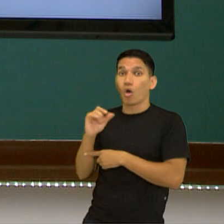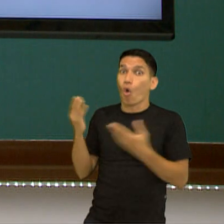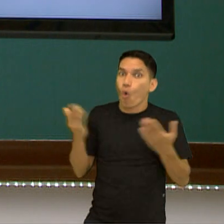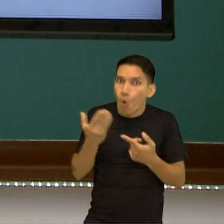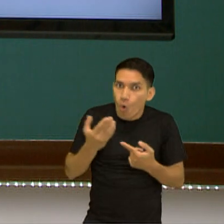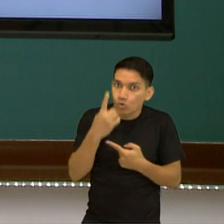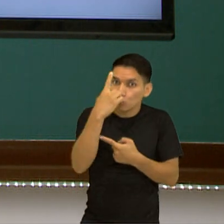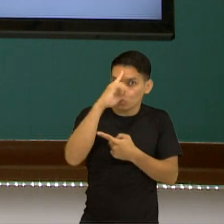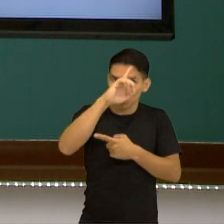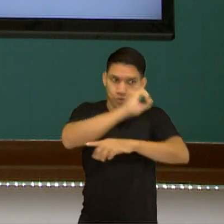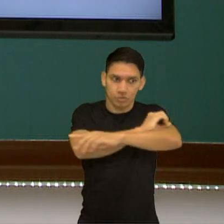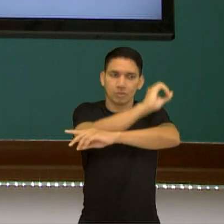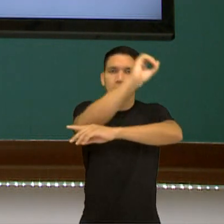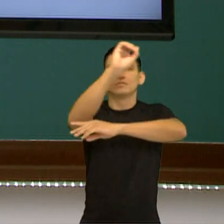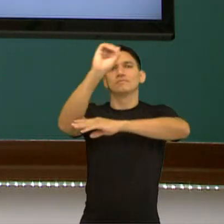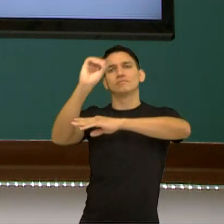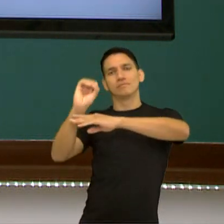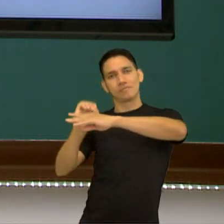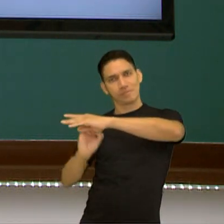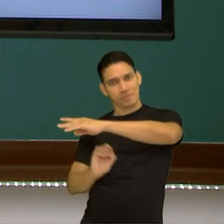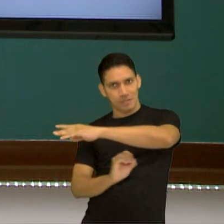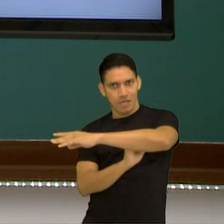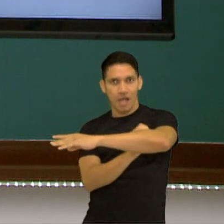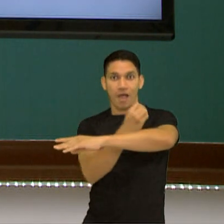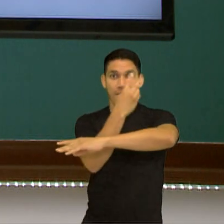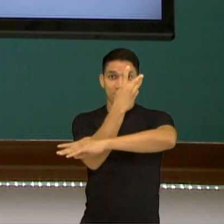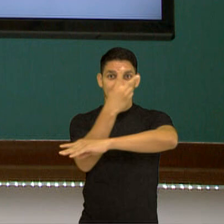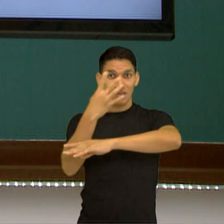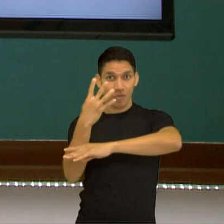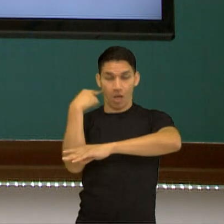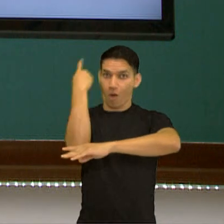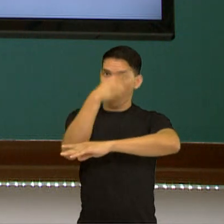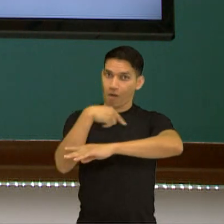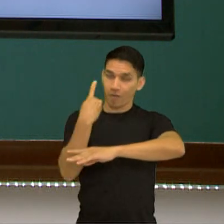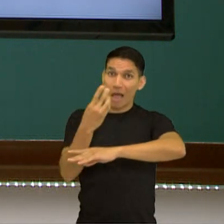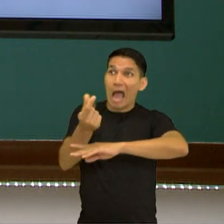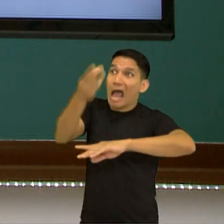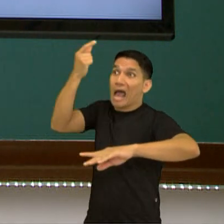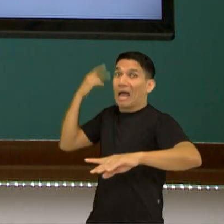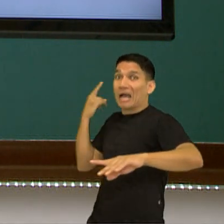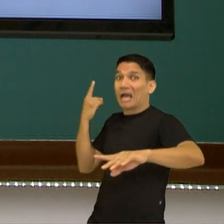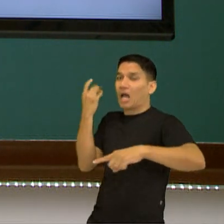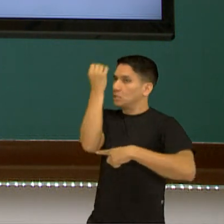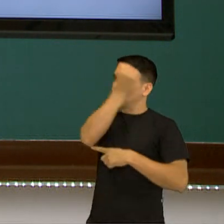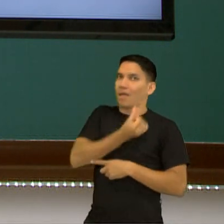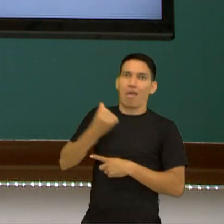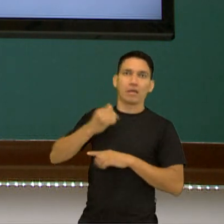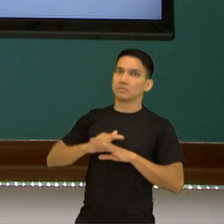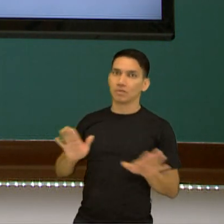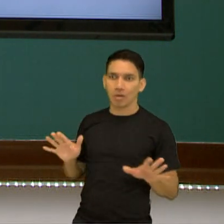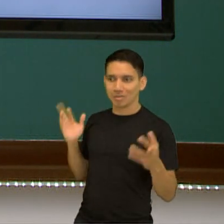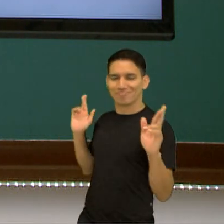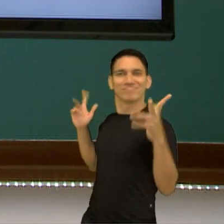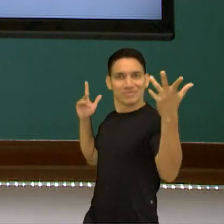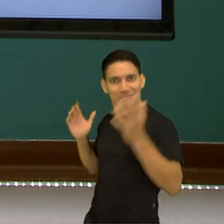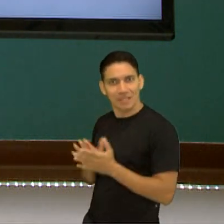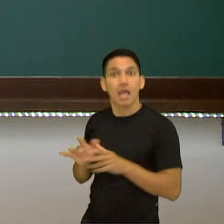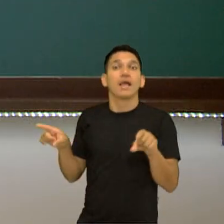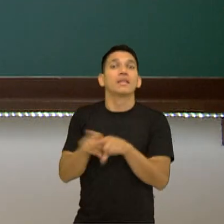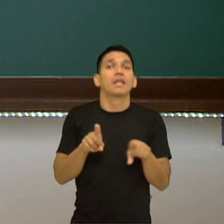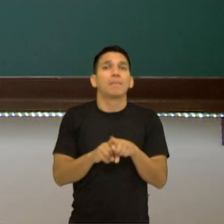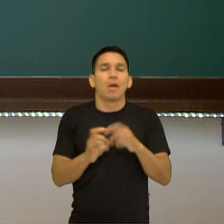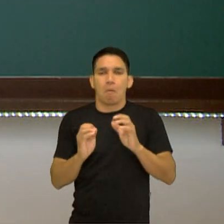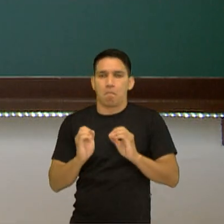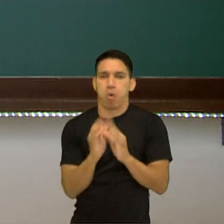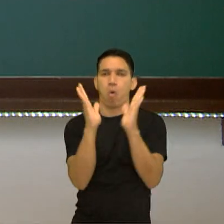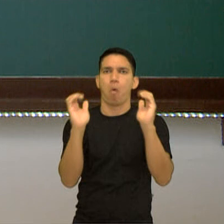naquele momento da história do nosso planeta demorava 6 horas. E a atividade vulcânica também era constante. Houve